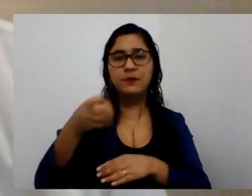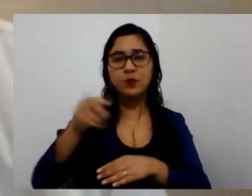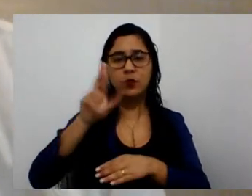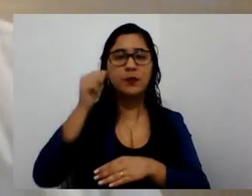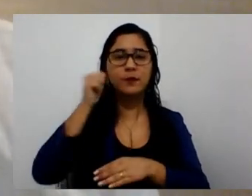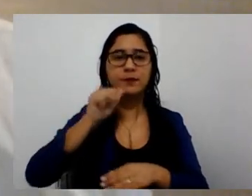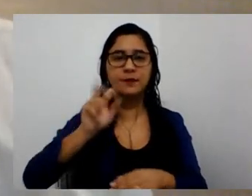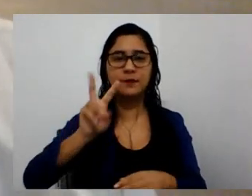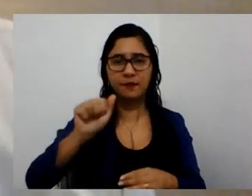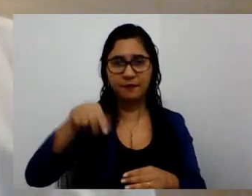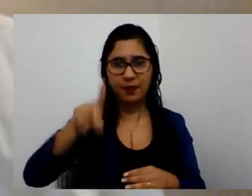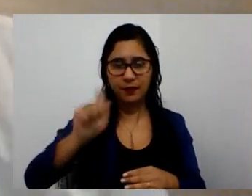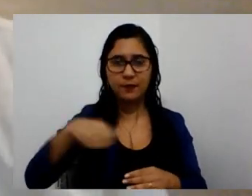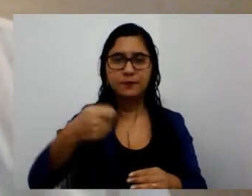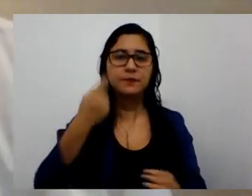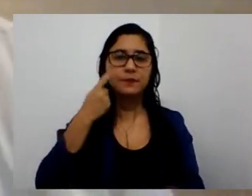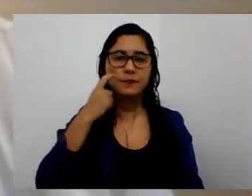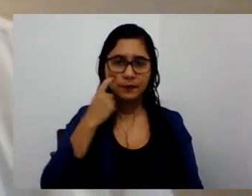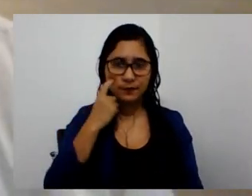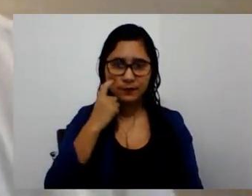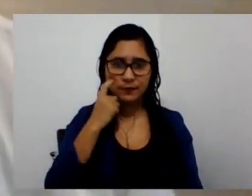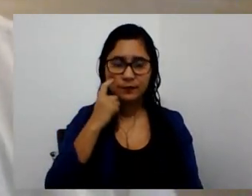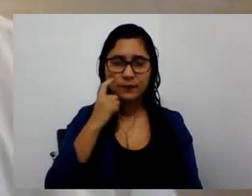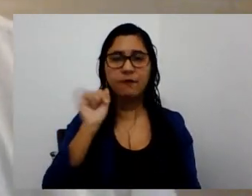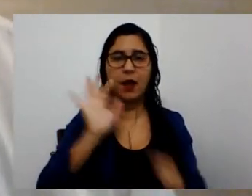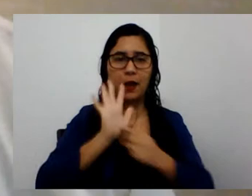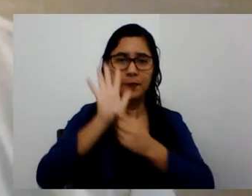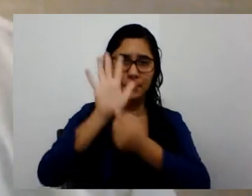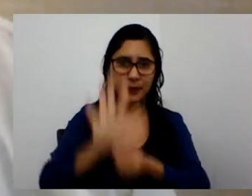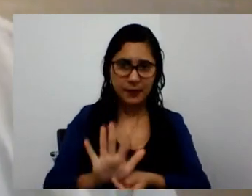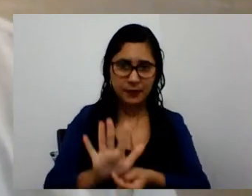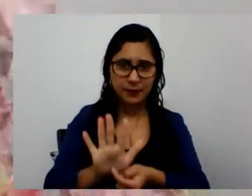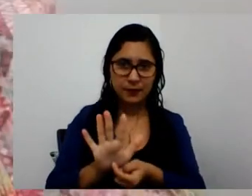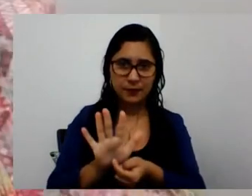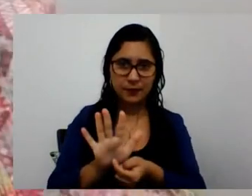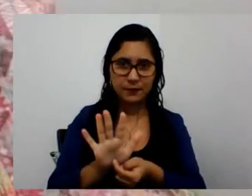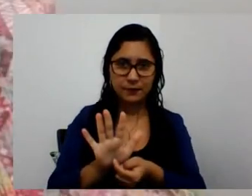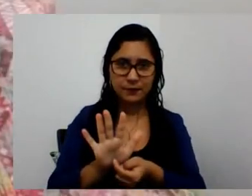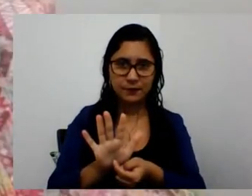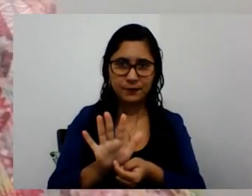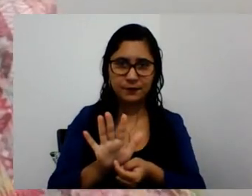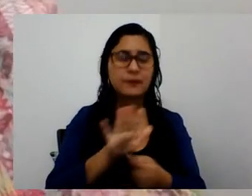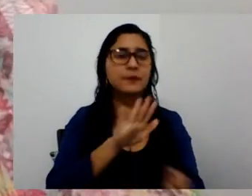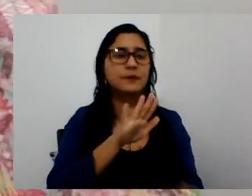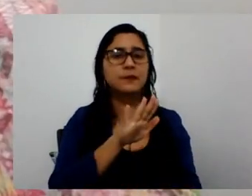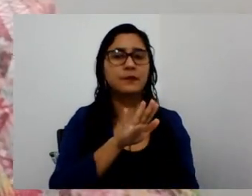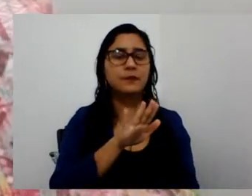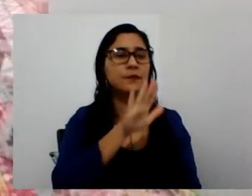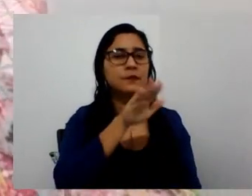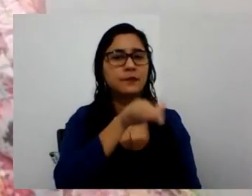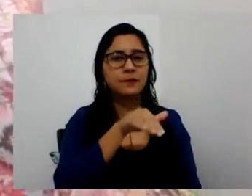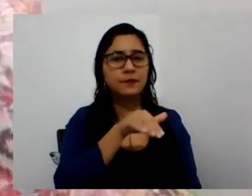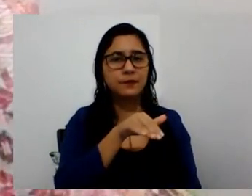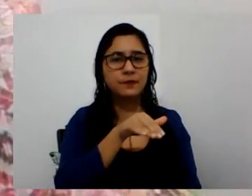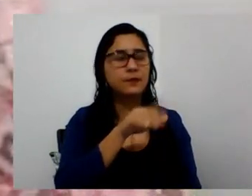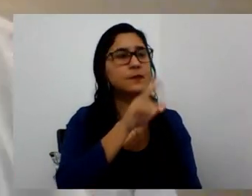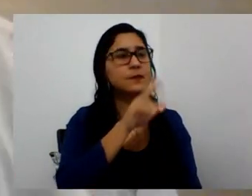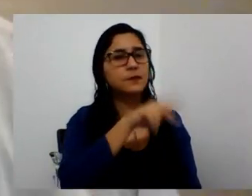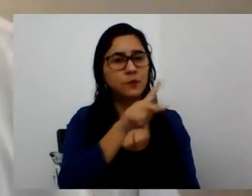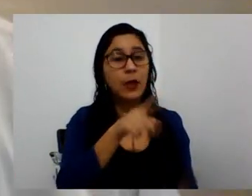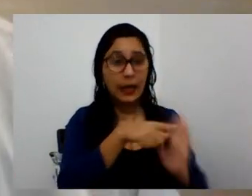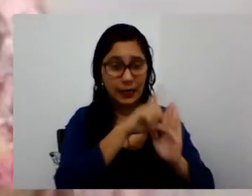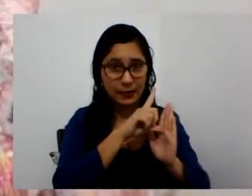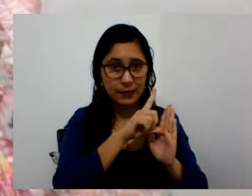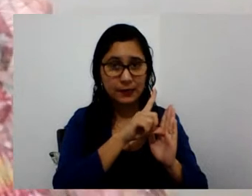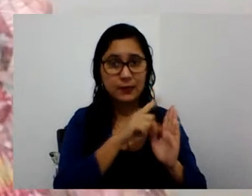Hoffmann, para dar início à sua apresentação. Antes, Professor Baione. Pois não.